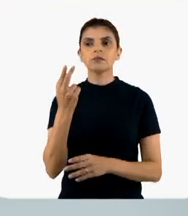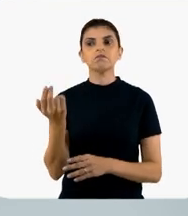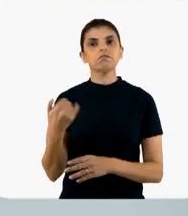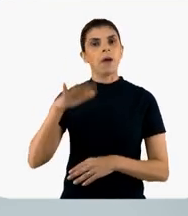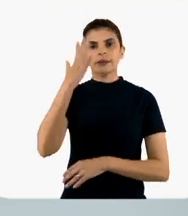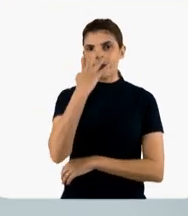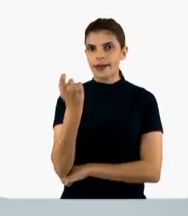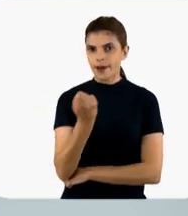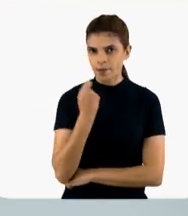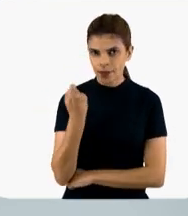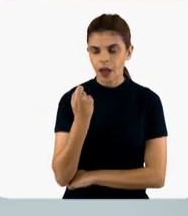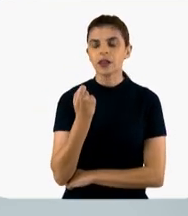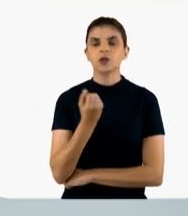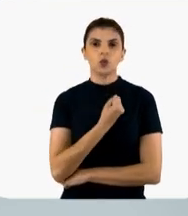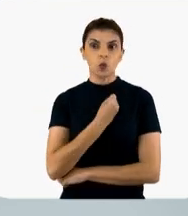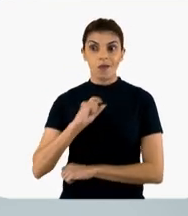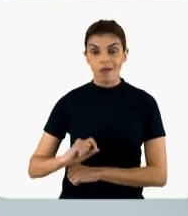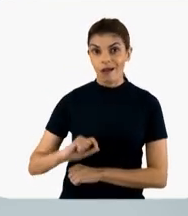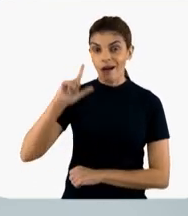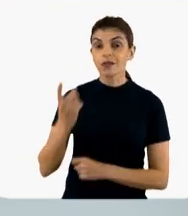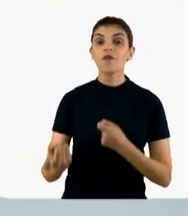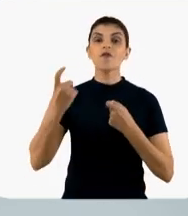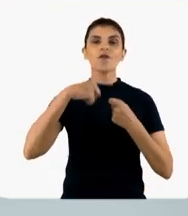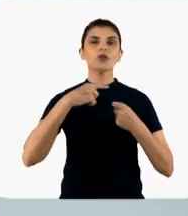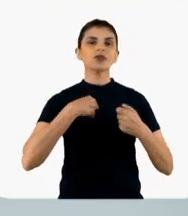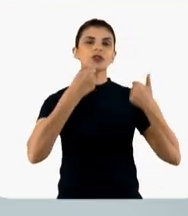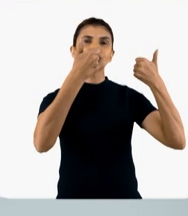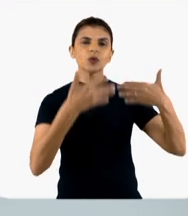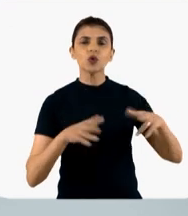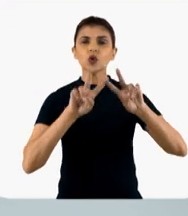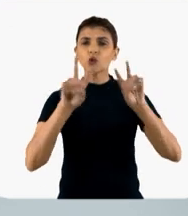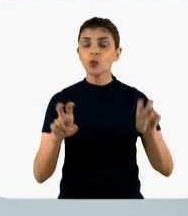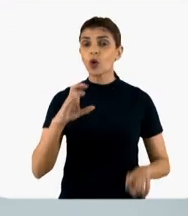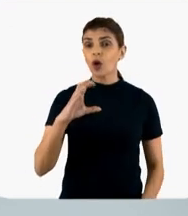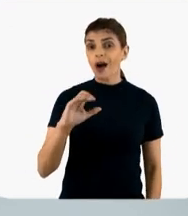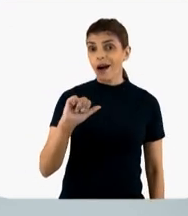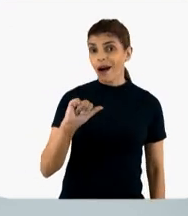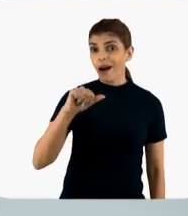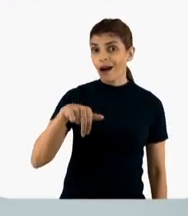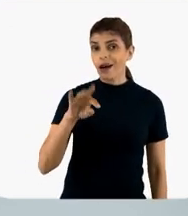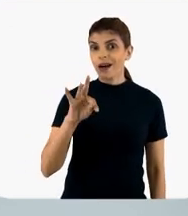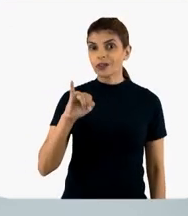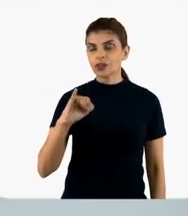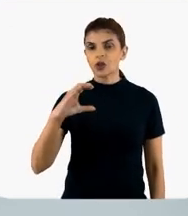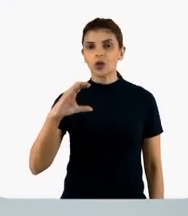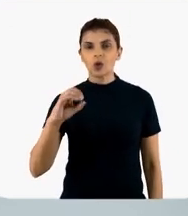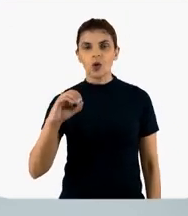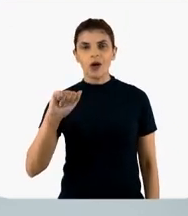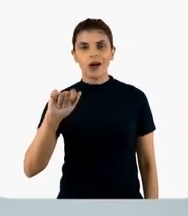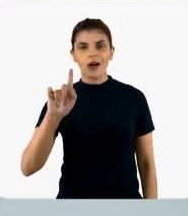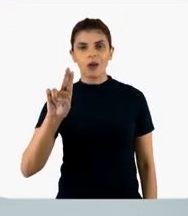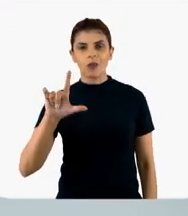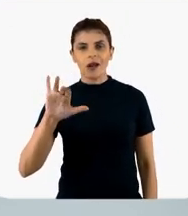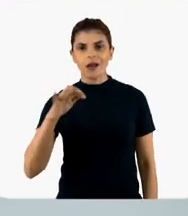de maior gravidade, mas eu acho que volta um pouquinho no que a gente falou a respeito de anticoagulação plena nesses pacientes. Eu considero